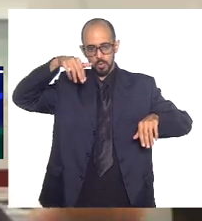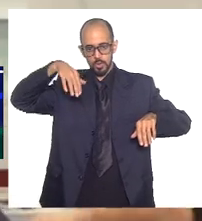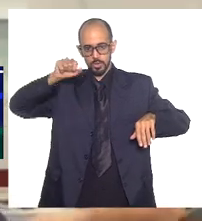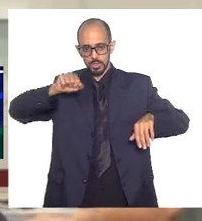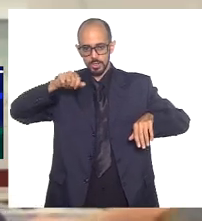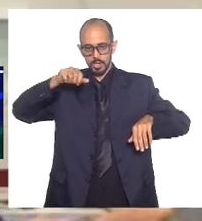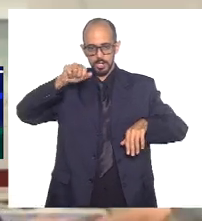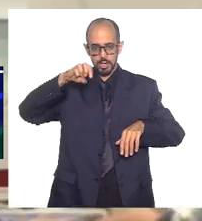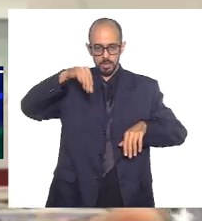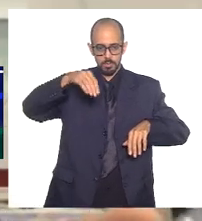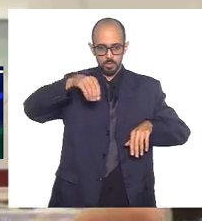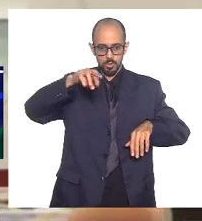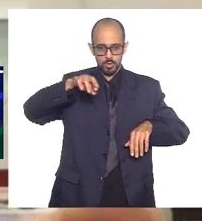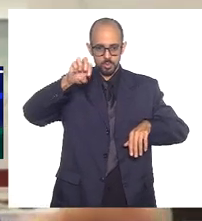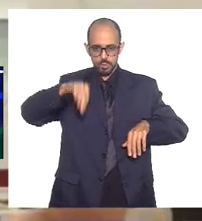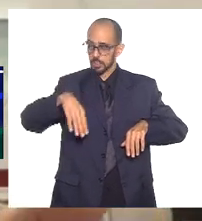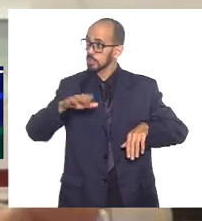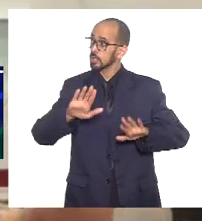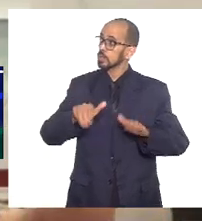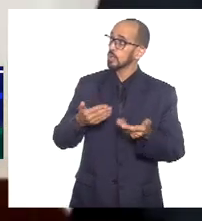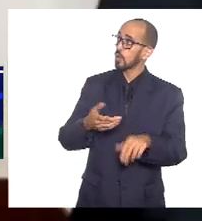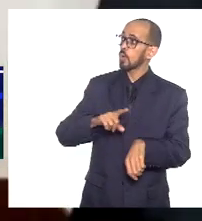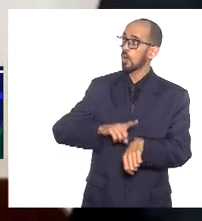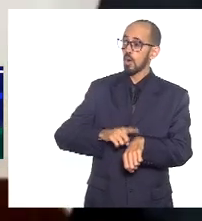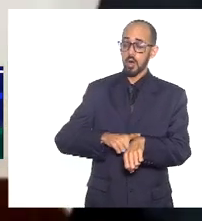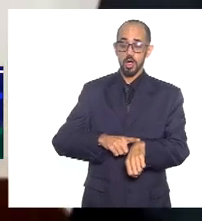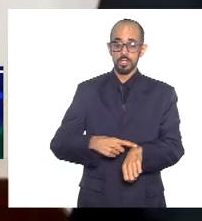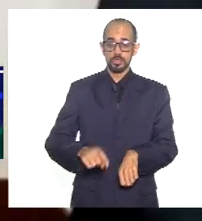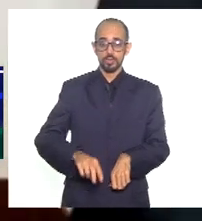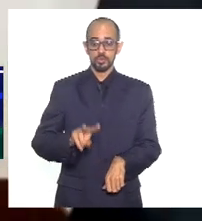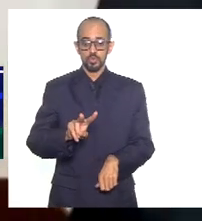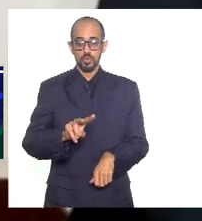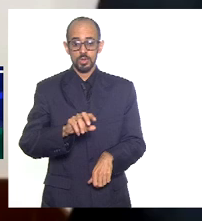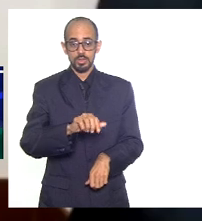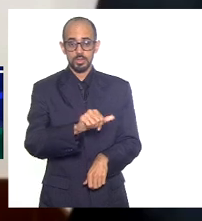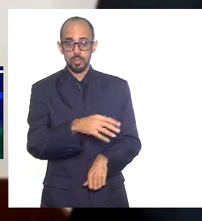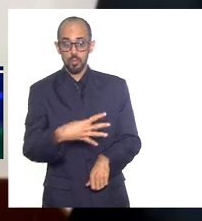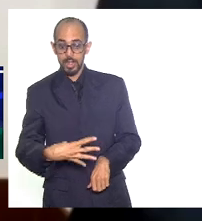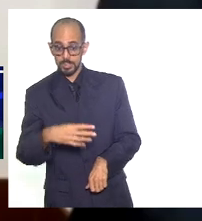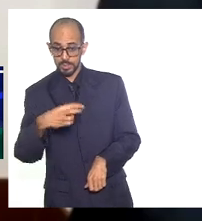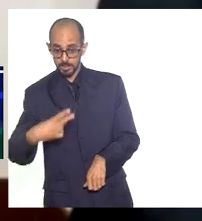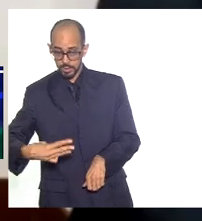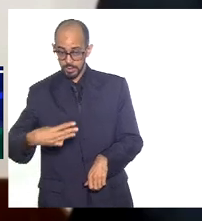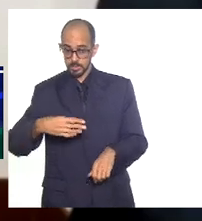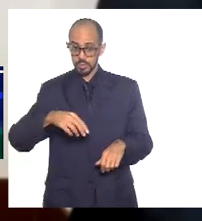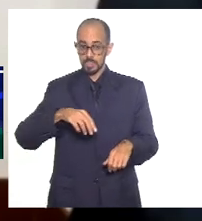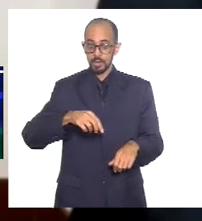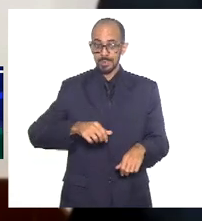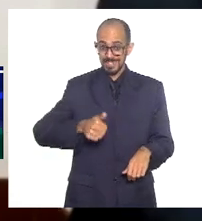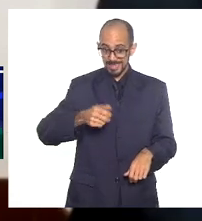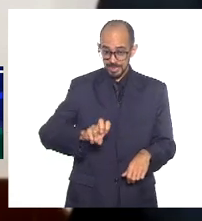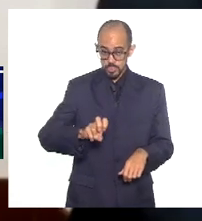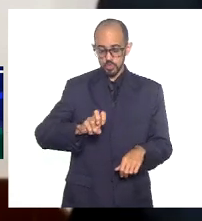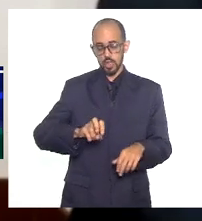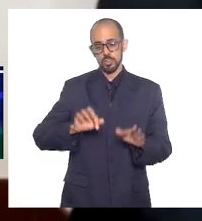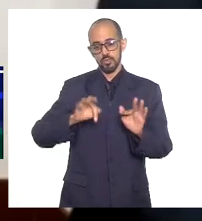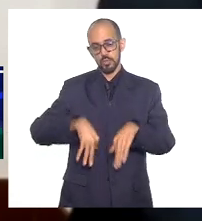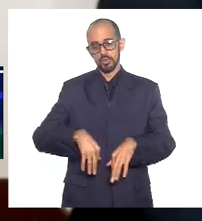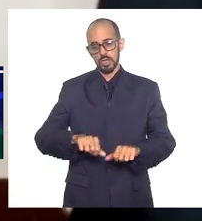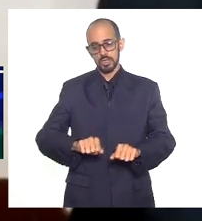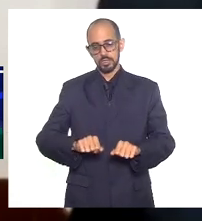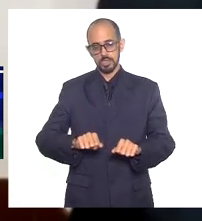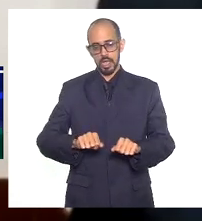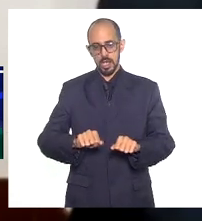presidente Rodrigo Amorim são 2 horas e 43 minutos quando for 15 horas eu vou encerrar o expediente tá bom